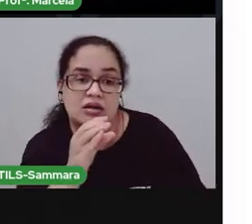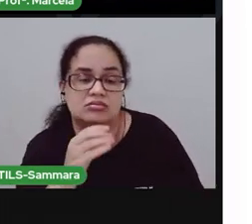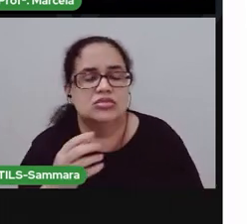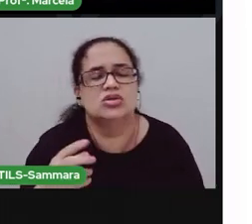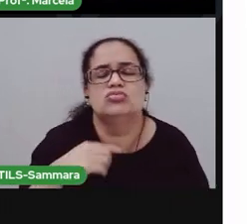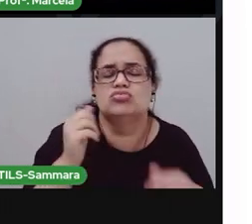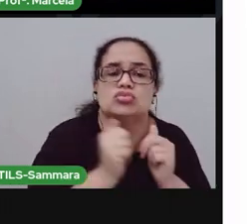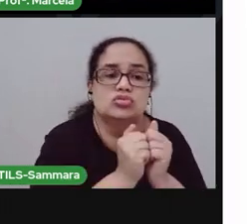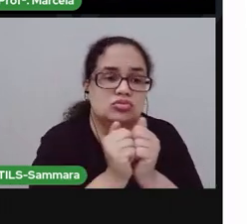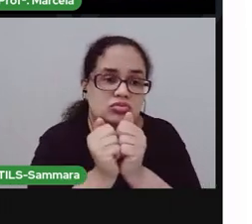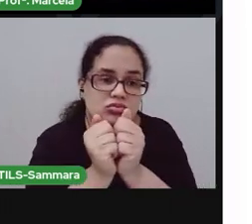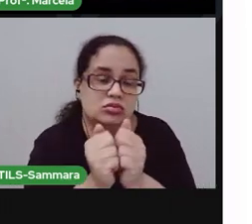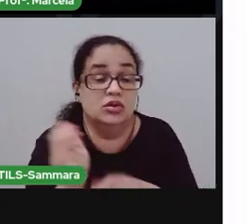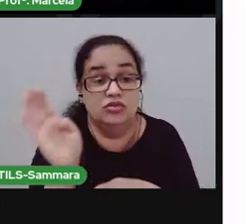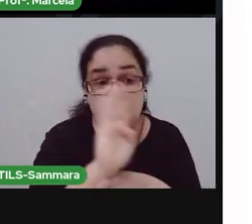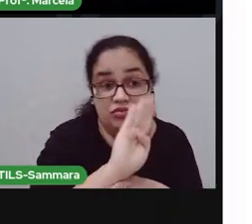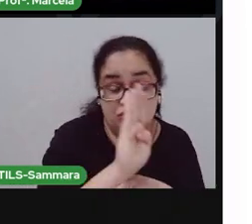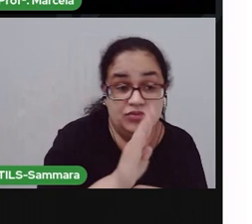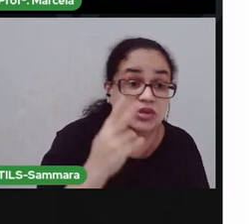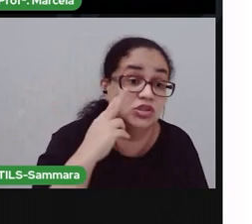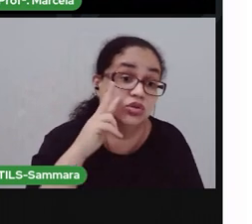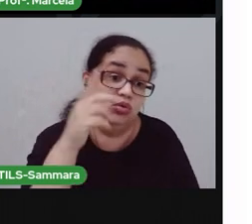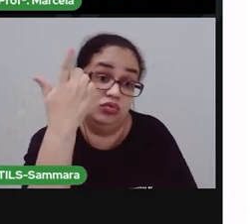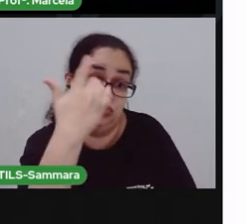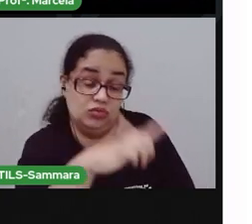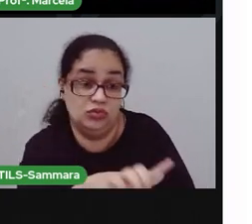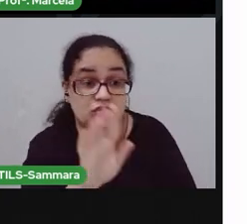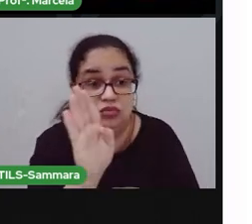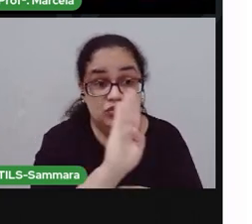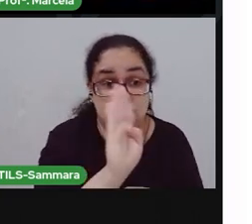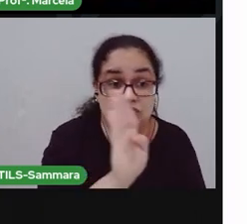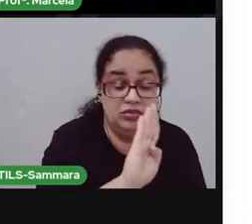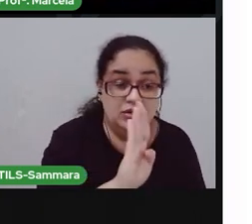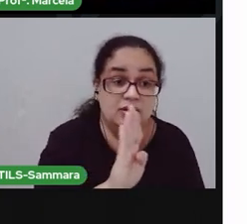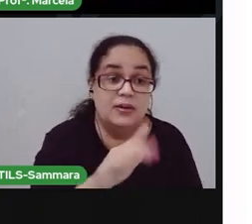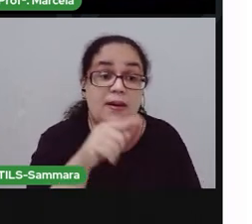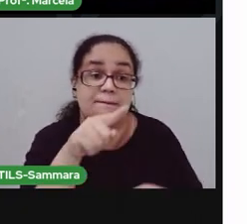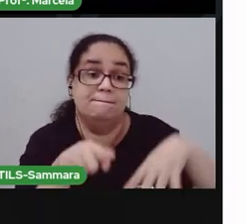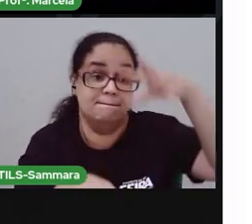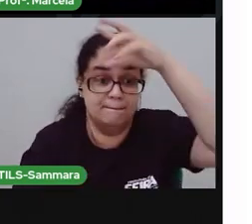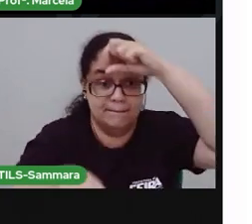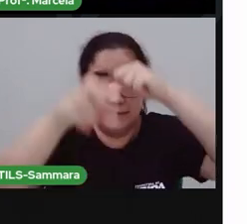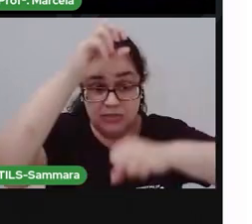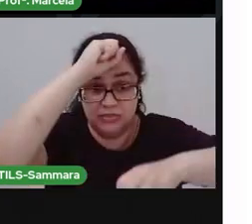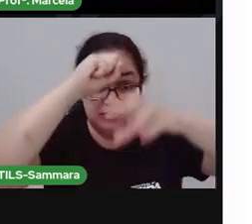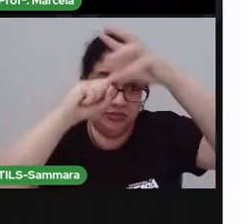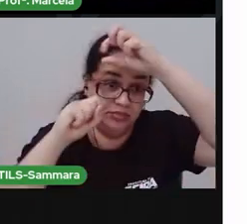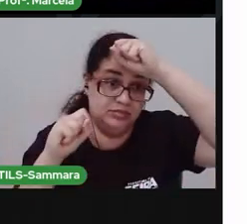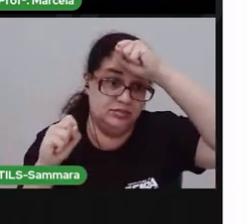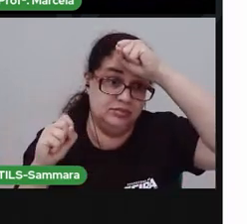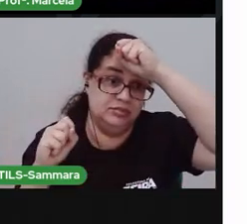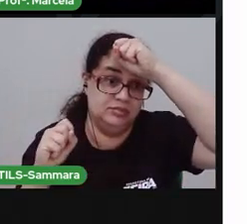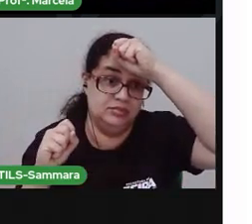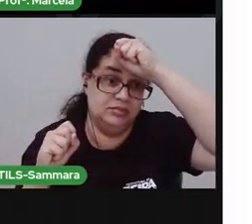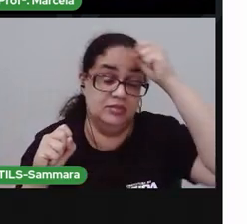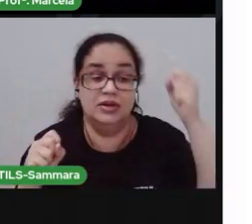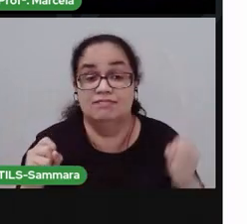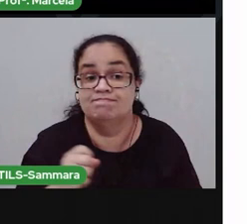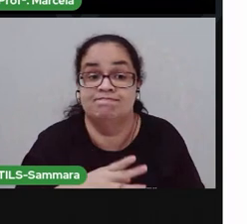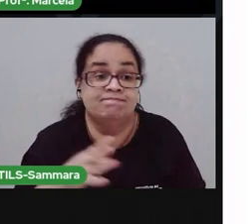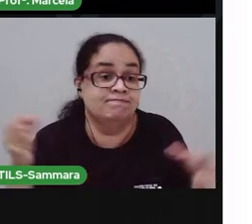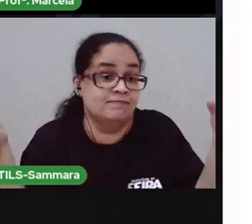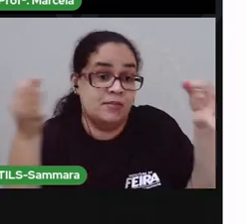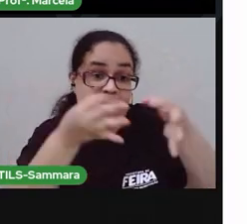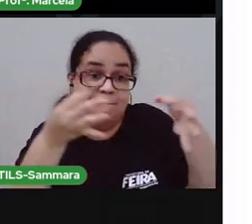conseguiu acompanhar, assiste mais uma vez para você aprender, para ficar, ó,